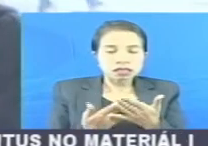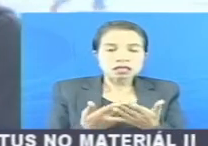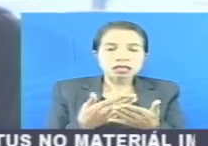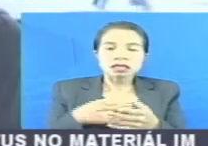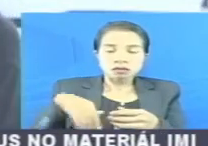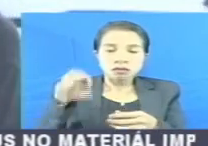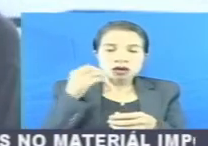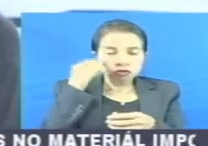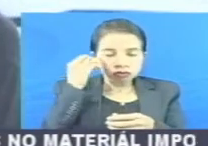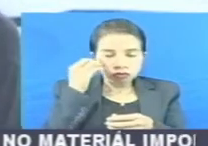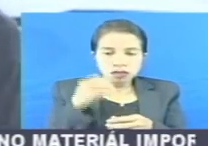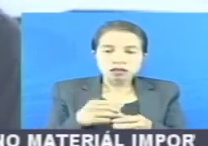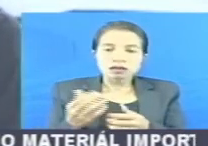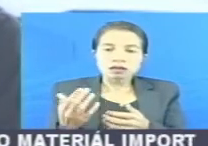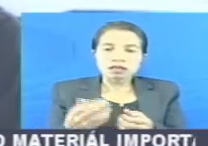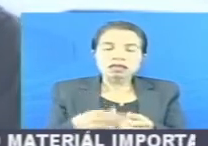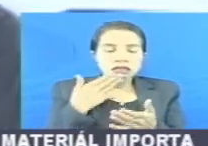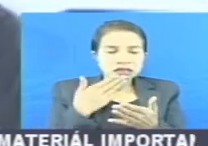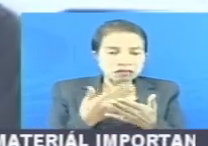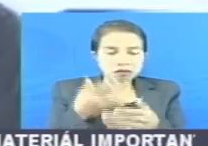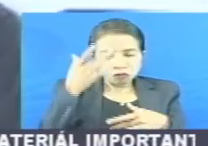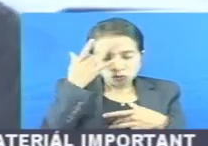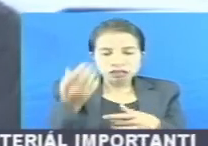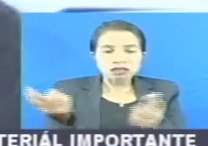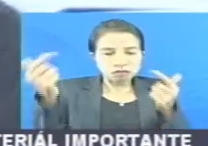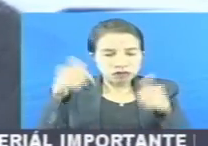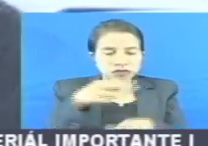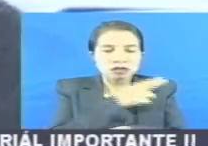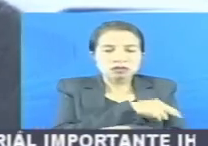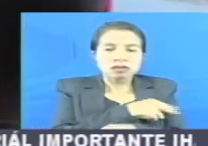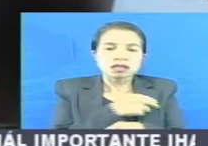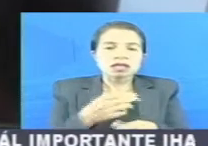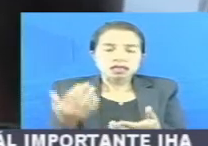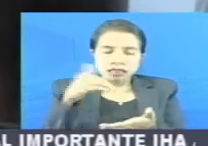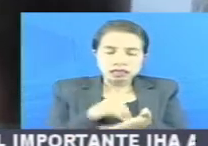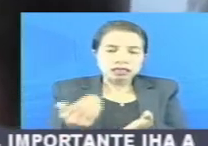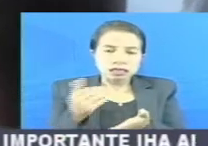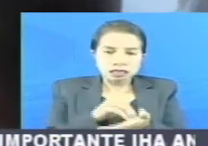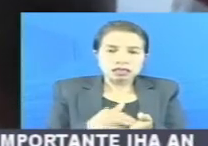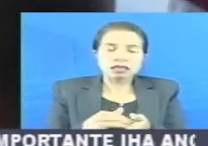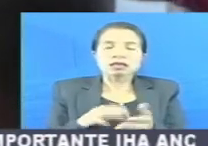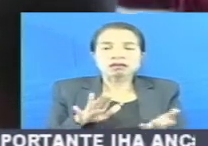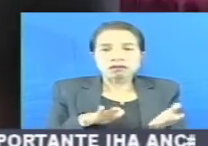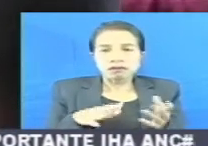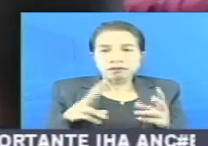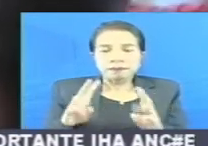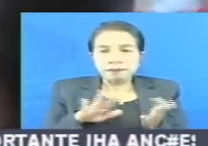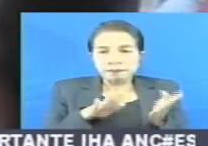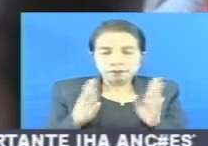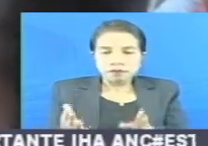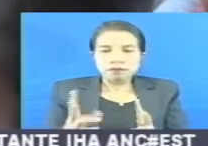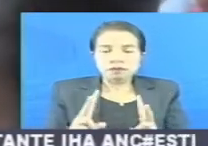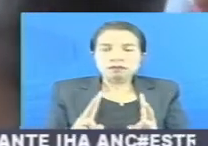oxigen ne tuir. Quando começa a sair da ona ne fila fali, ne ba baixa. Nune hela de. Dadang ne mate isin Saudosa